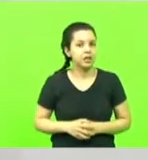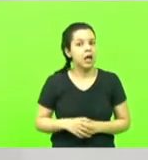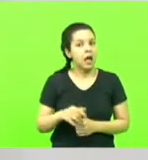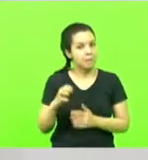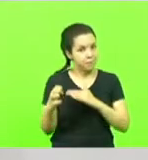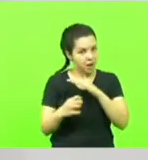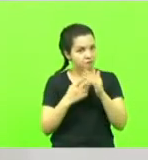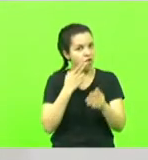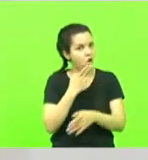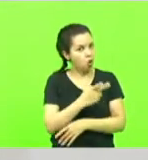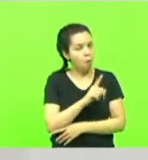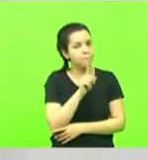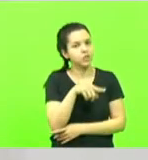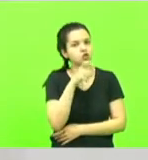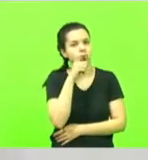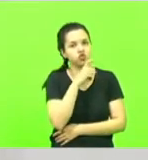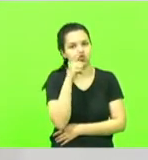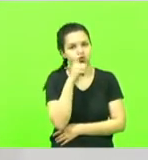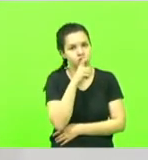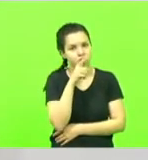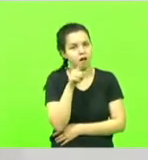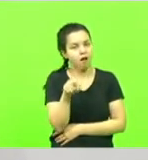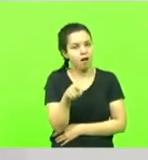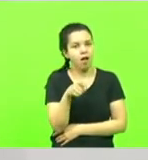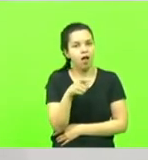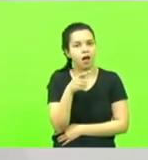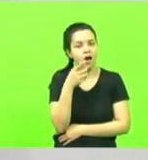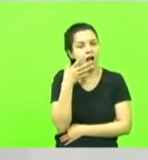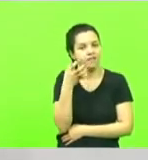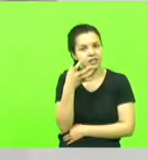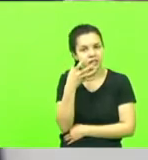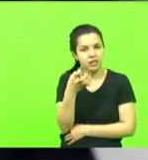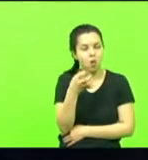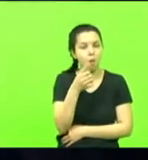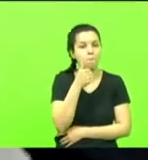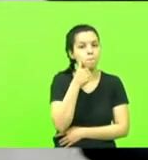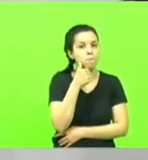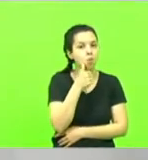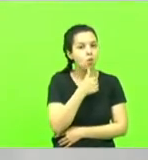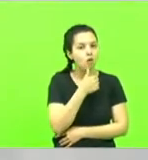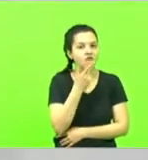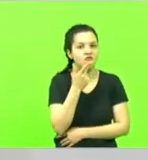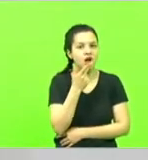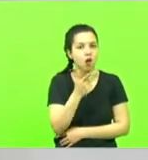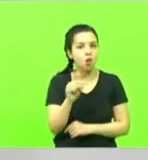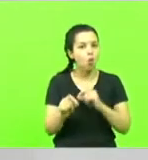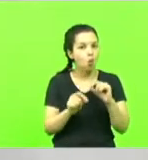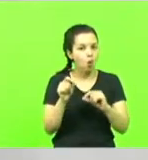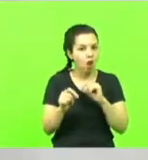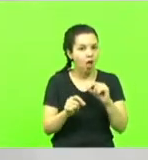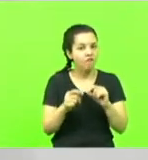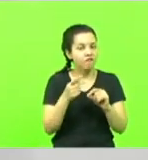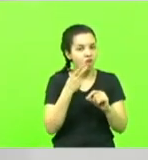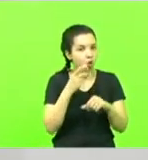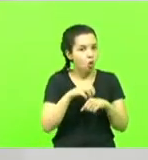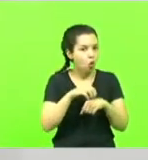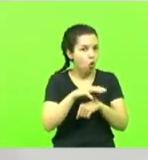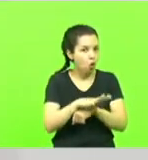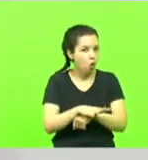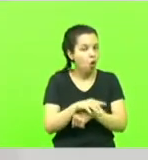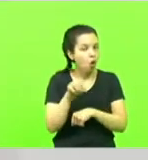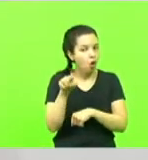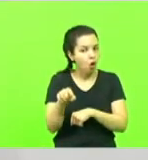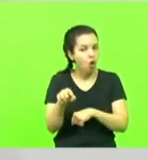acusação no princípio. Na gravação, esta mulher recomenda que as lojas contratem trabalhadores, aspas,